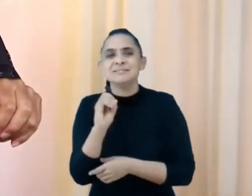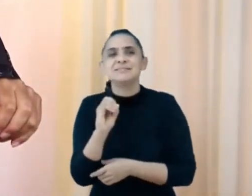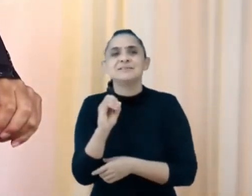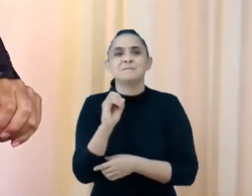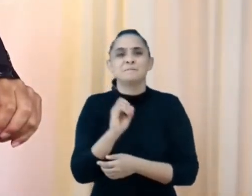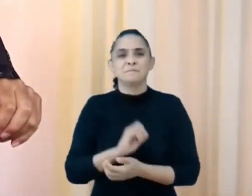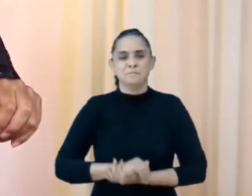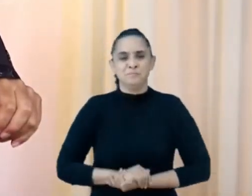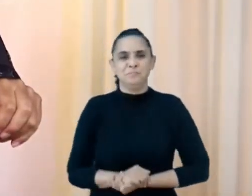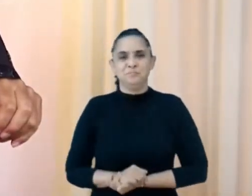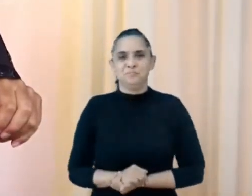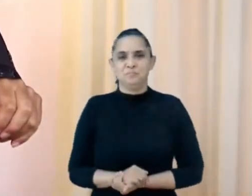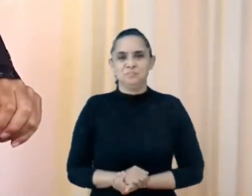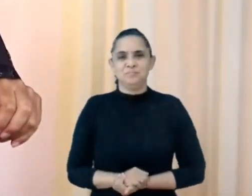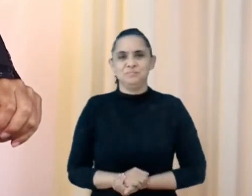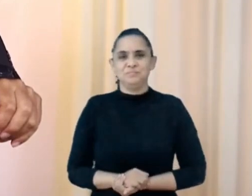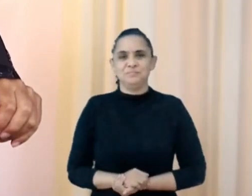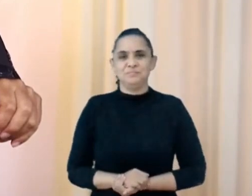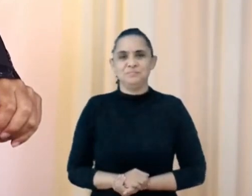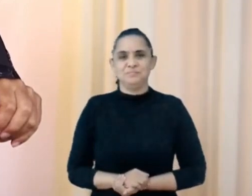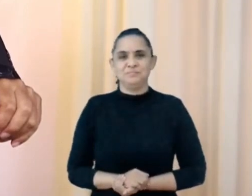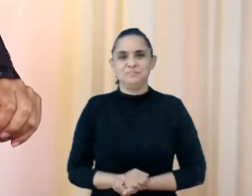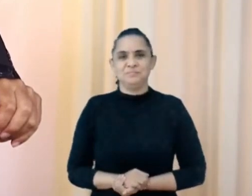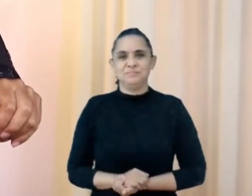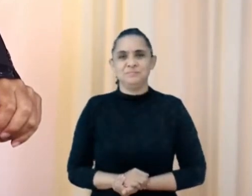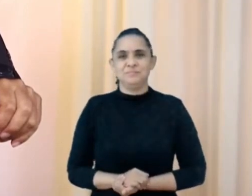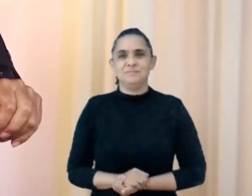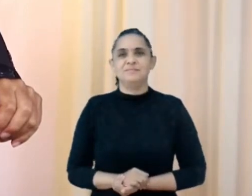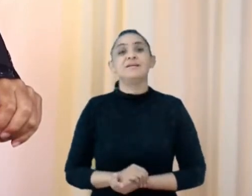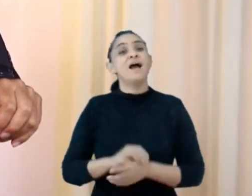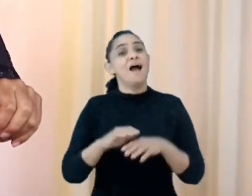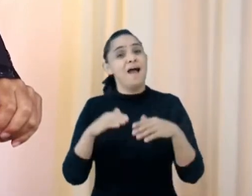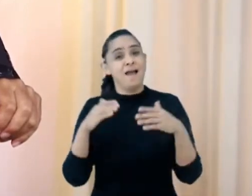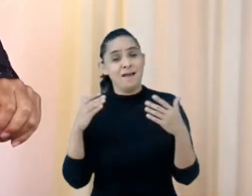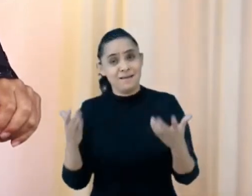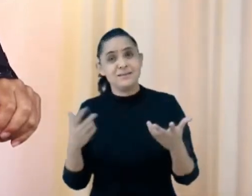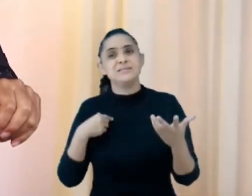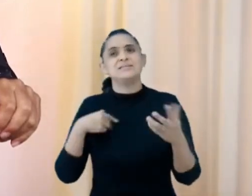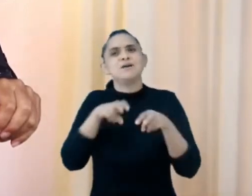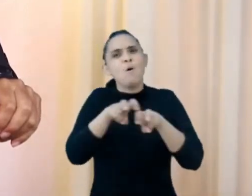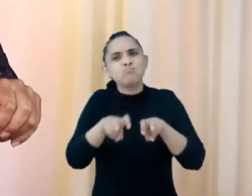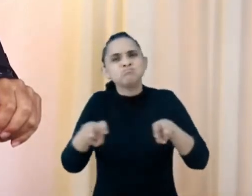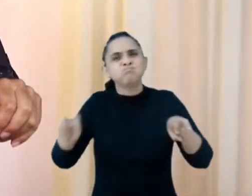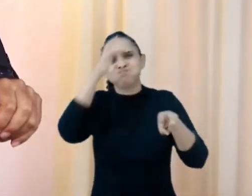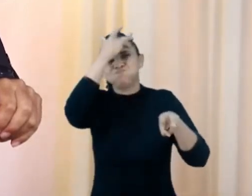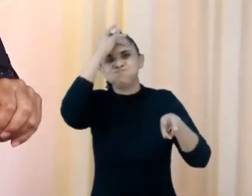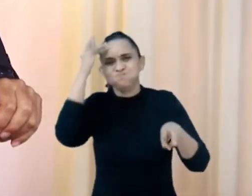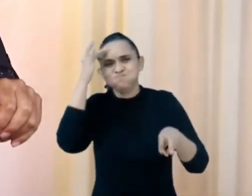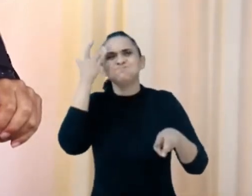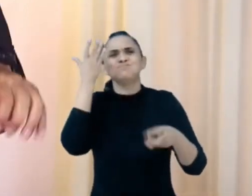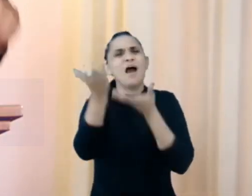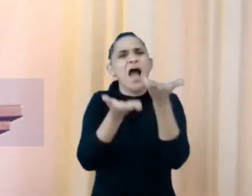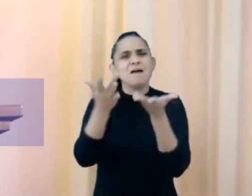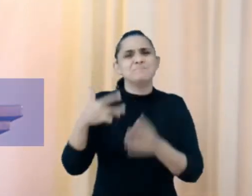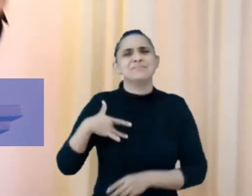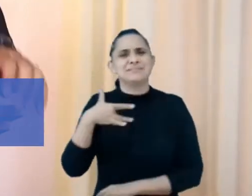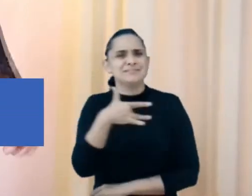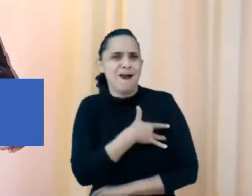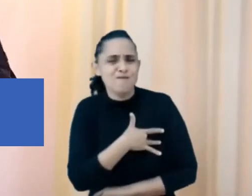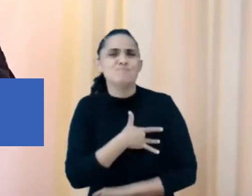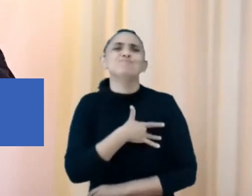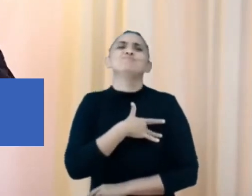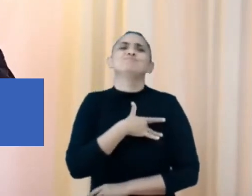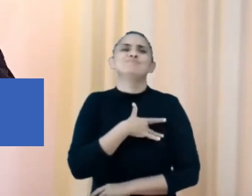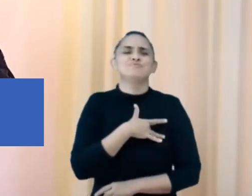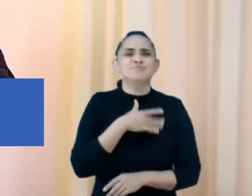elas completas. Como isso? Nós fazíamos atendimento de saúde, nós visitávamos